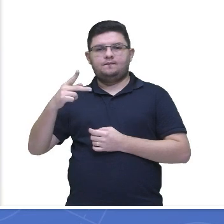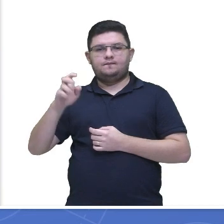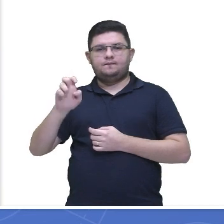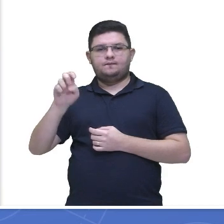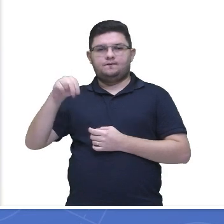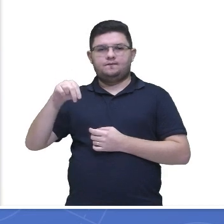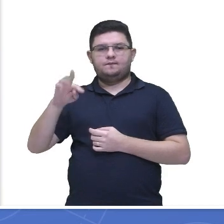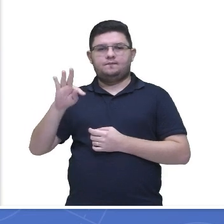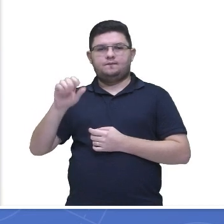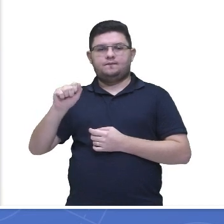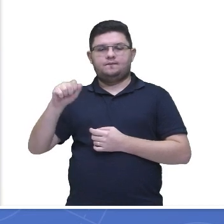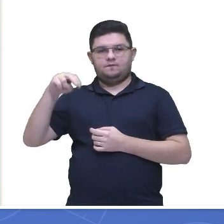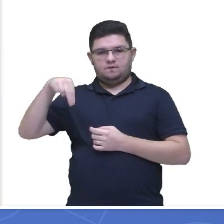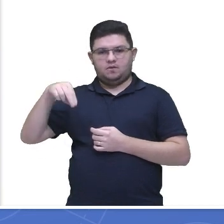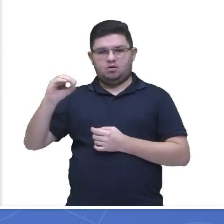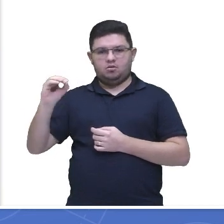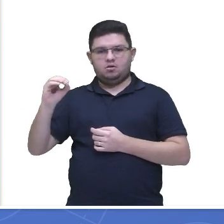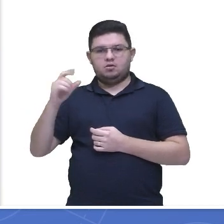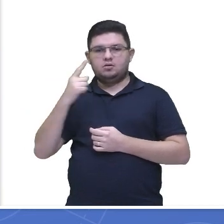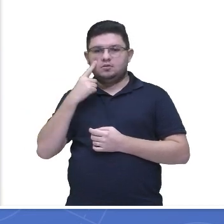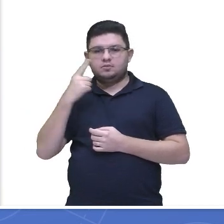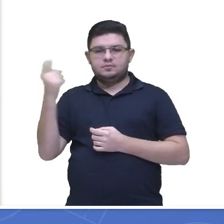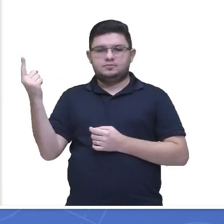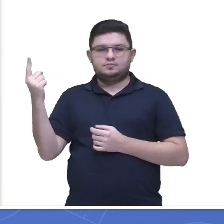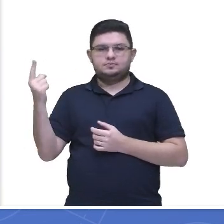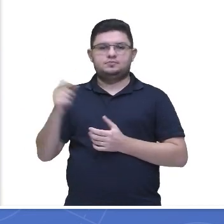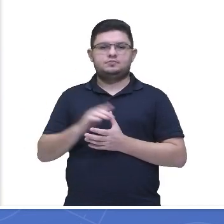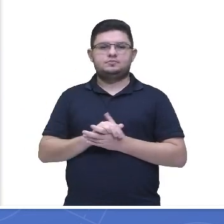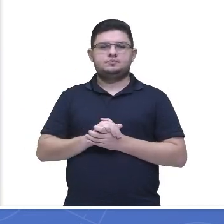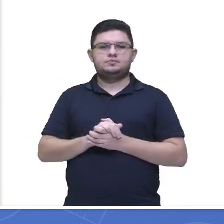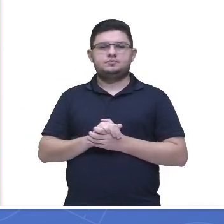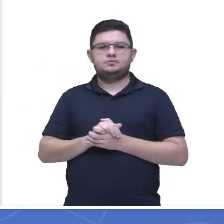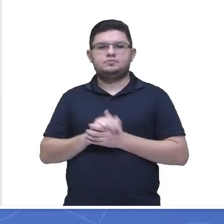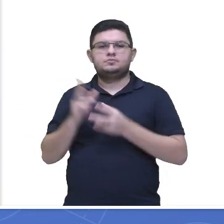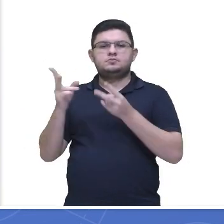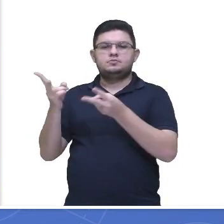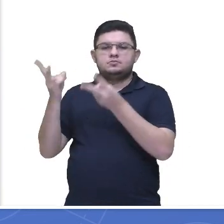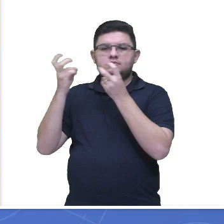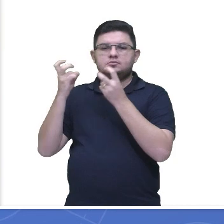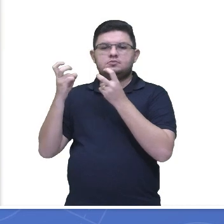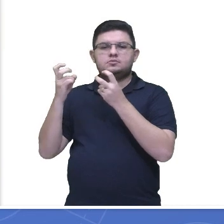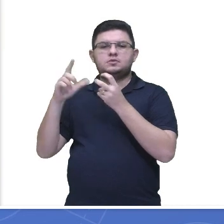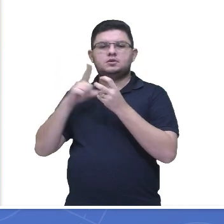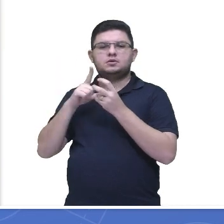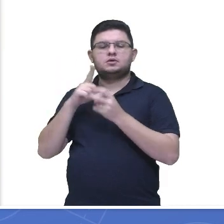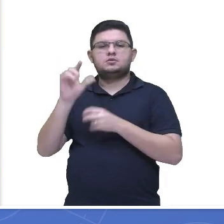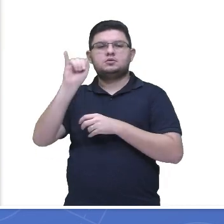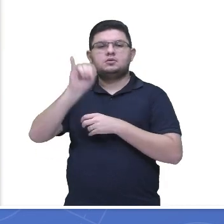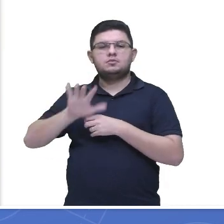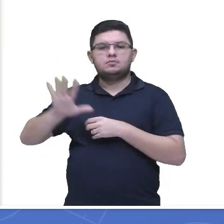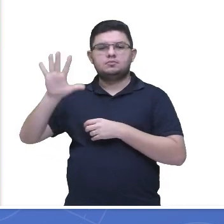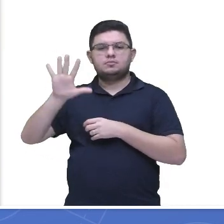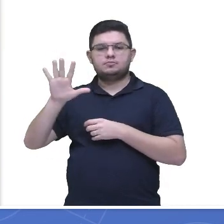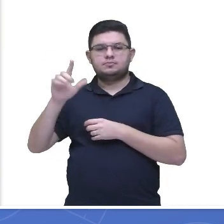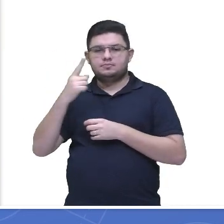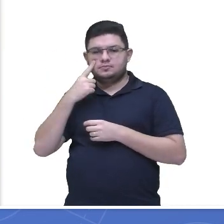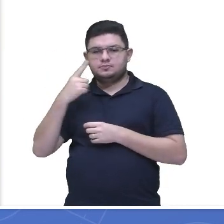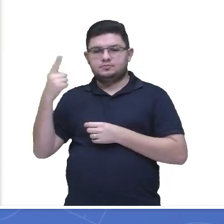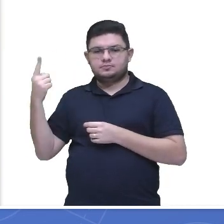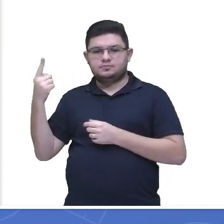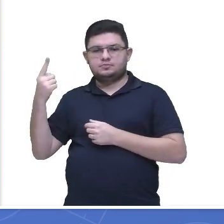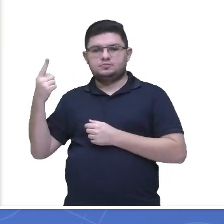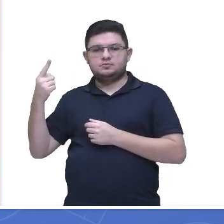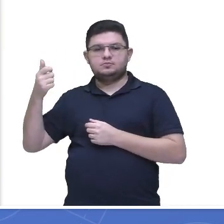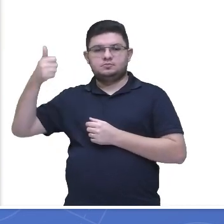Observem vocês que eu tenho aqui duas representações, né? A primeira, gente, é